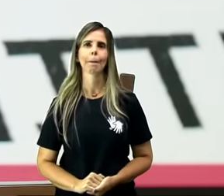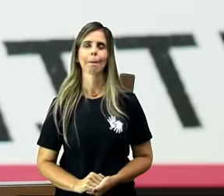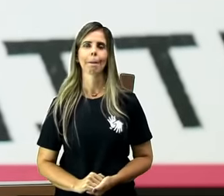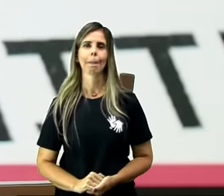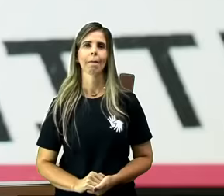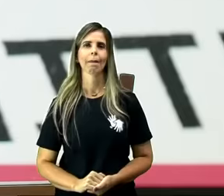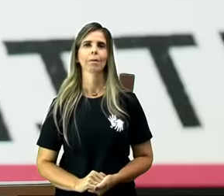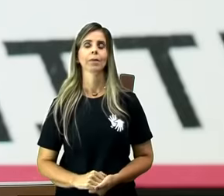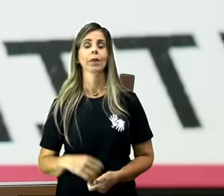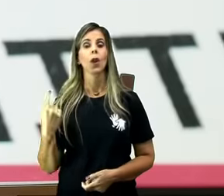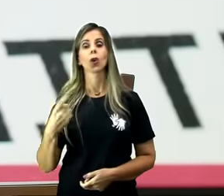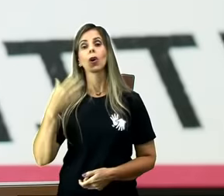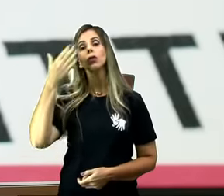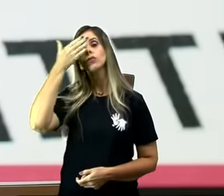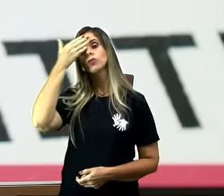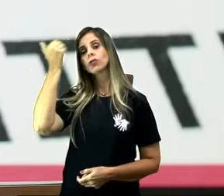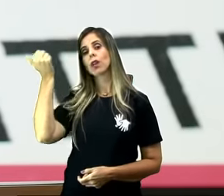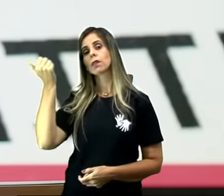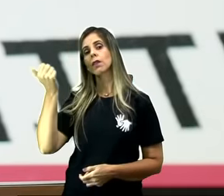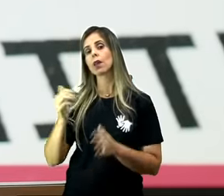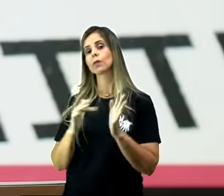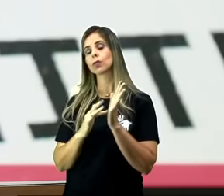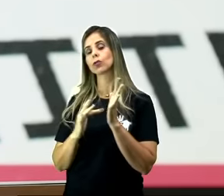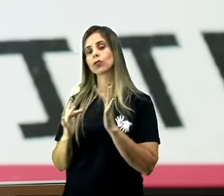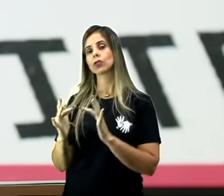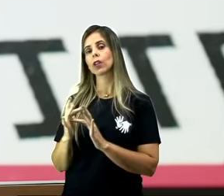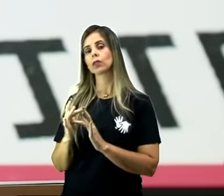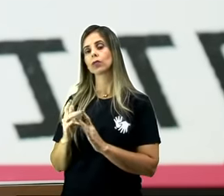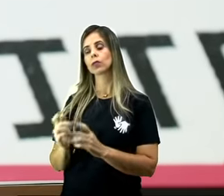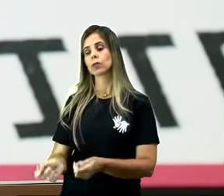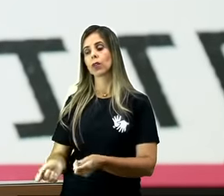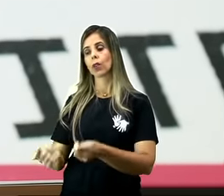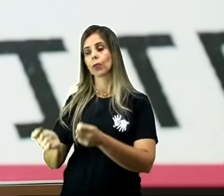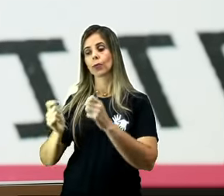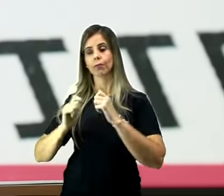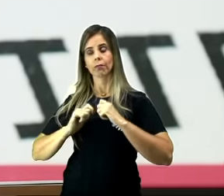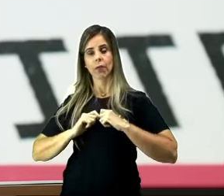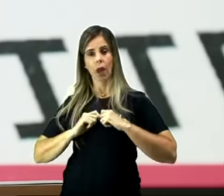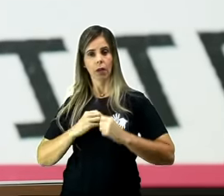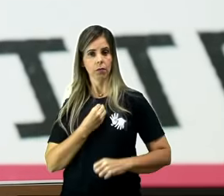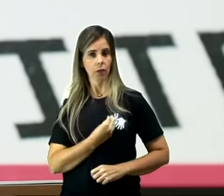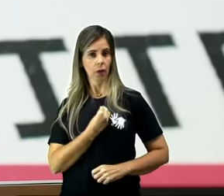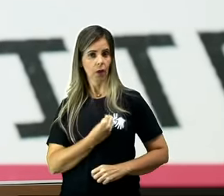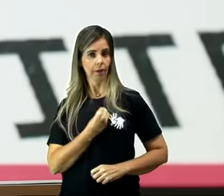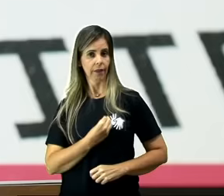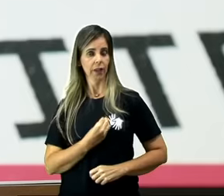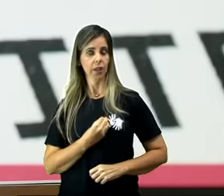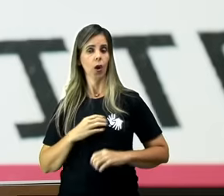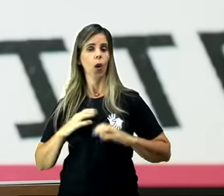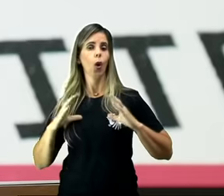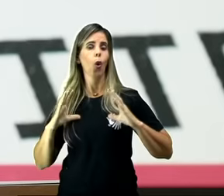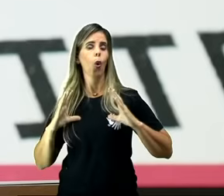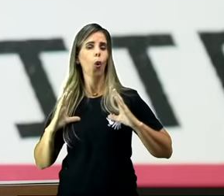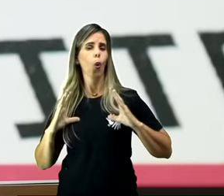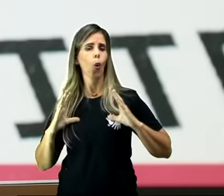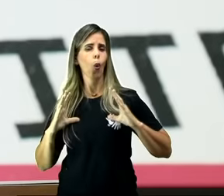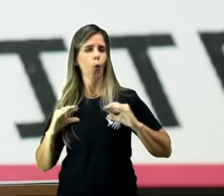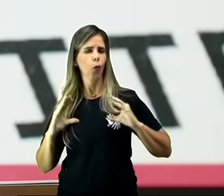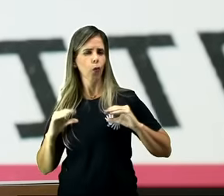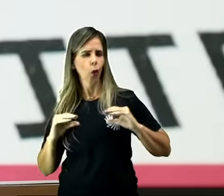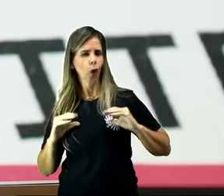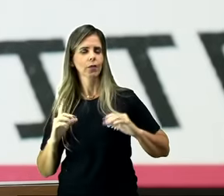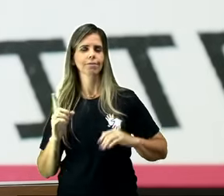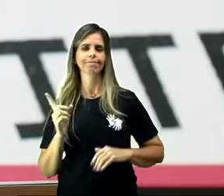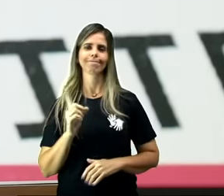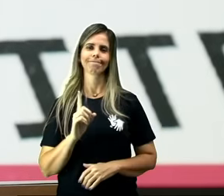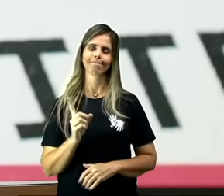A gente esquece que Jesus não veio para nos dar uma travessia confortável. Jesus veio para nos garantir vida, apesar do desconforto da travessia.